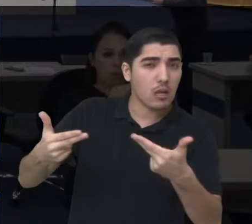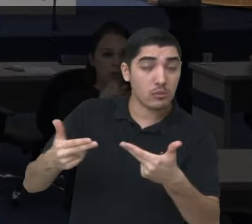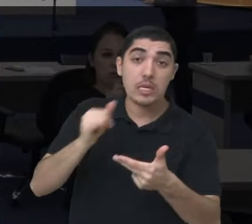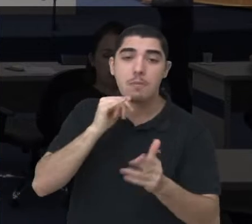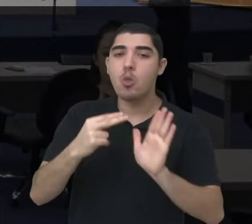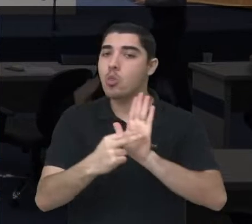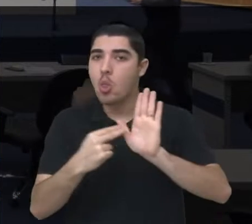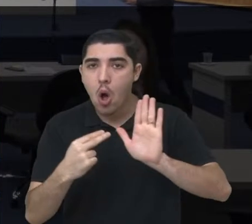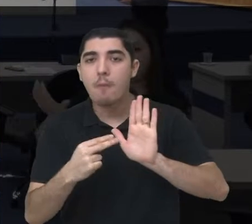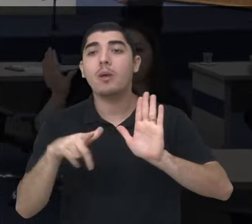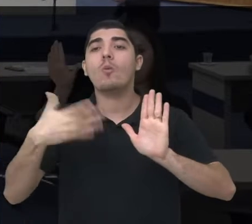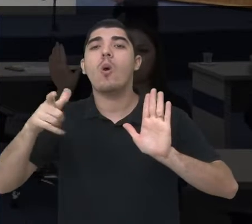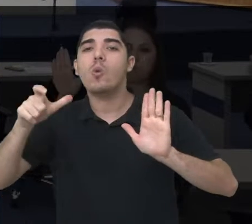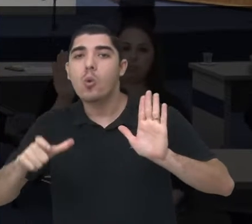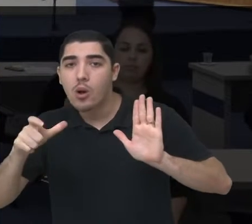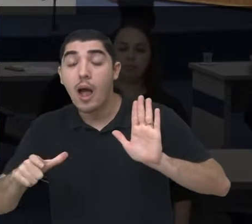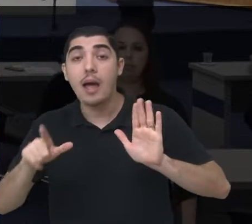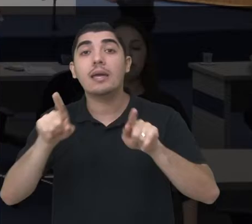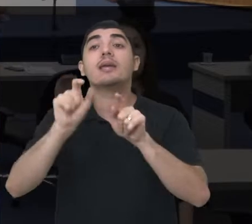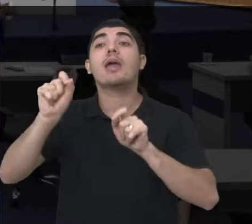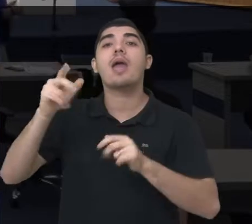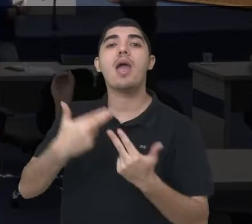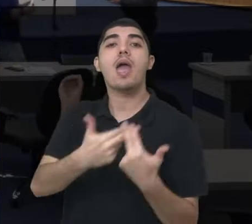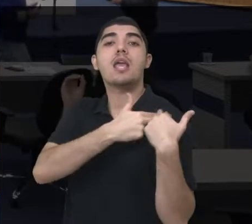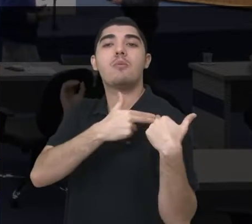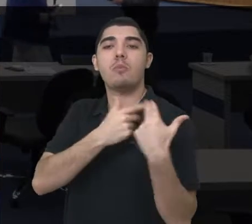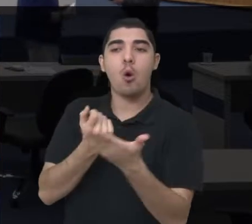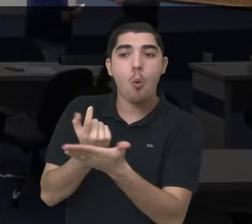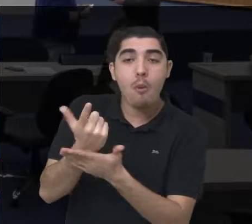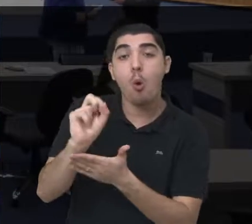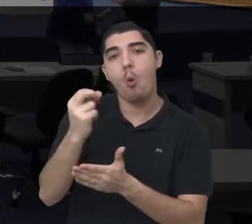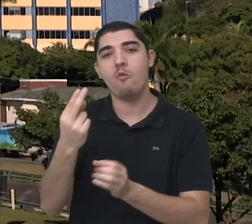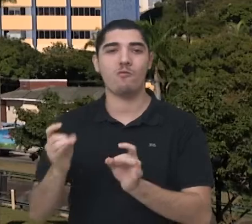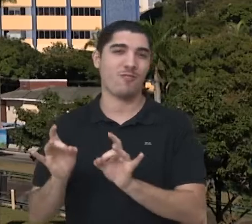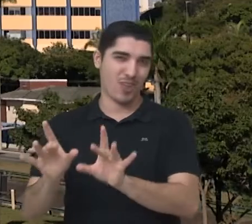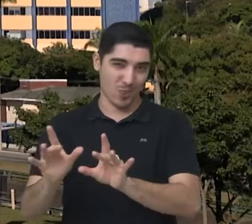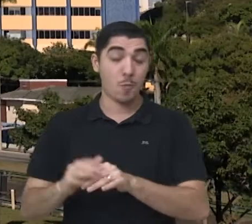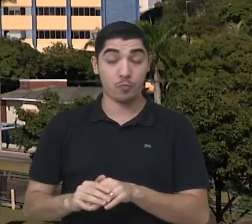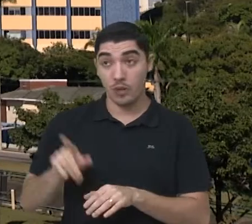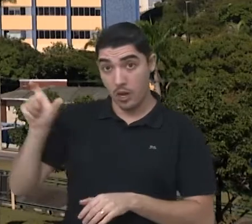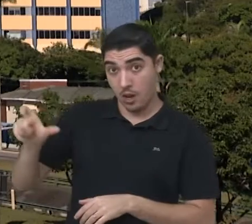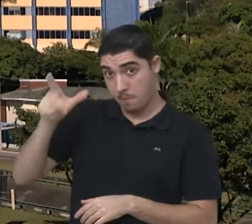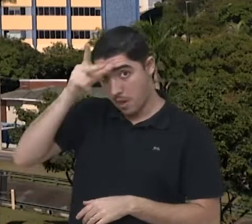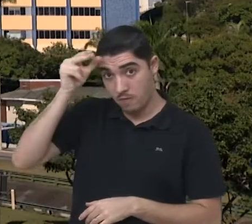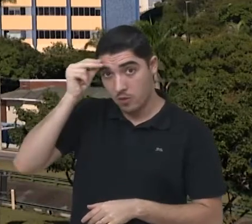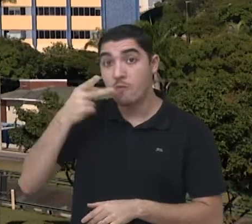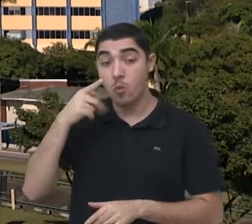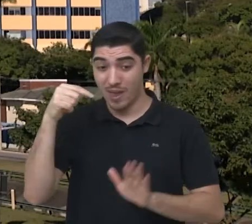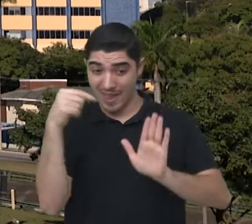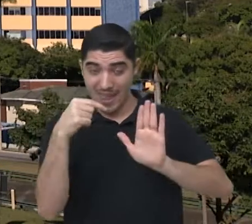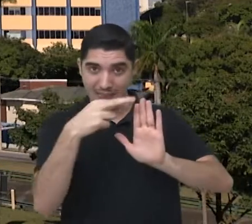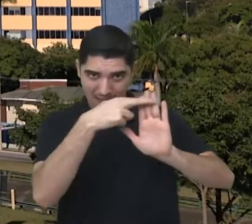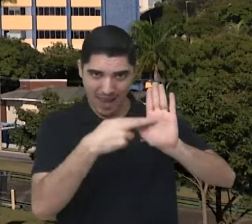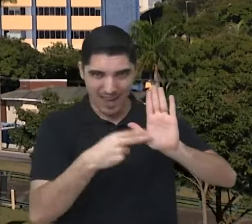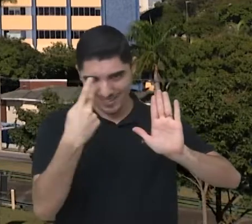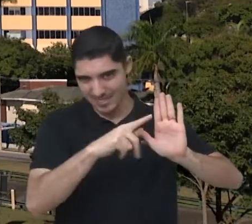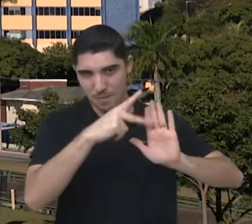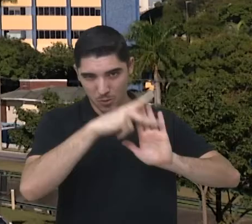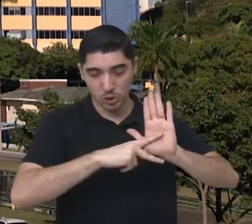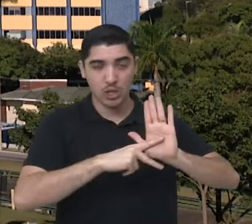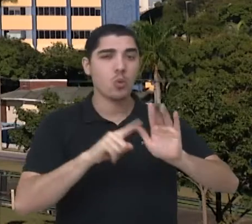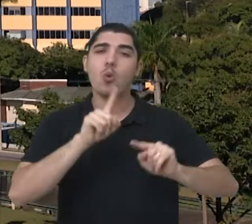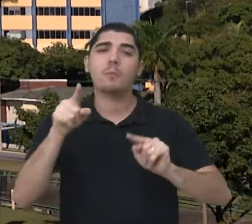nome, endereço e identidade do vendedor e do comprador. Segundo a Prefeitura, essas regras têm